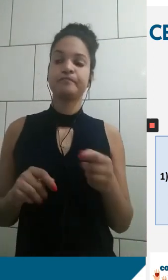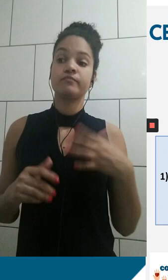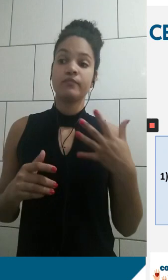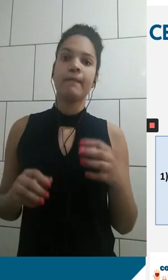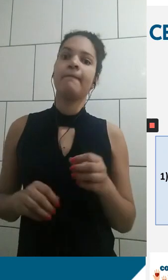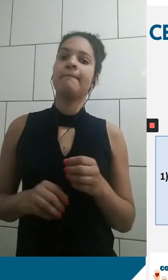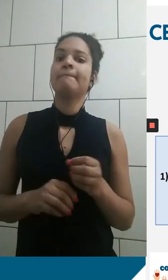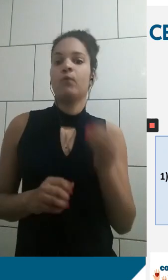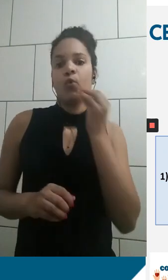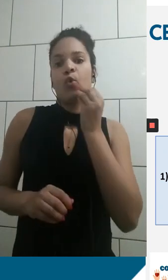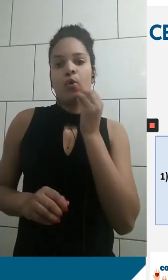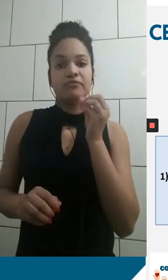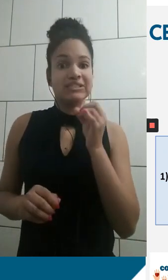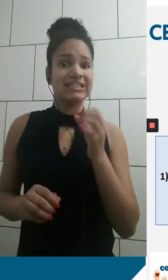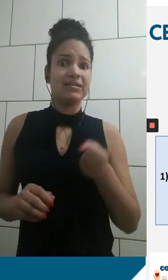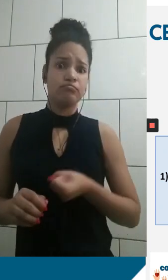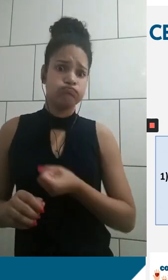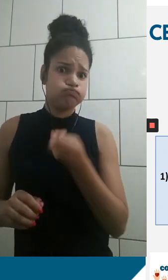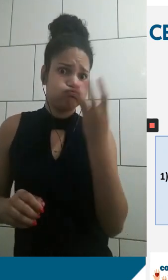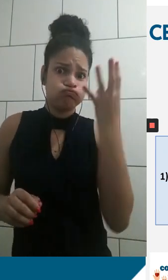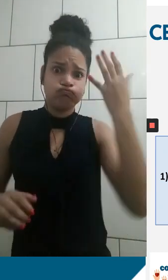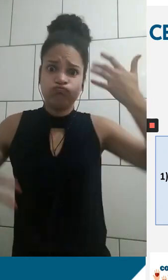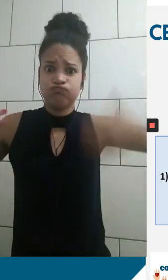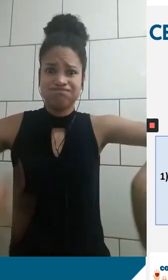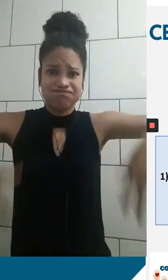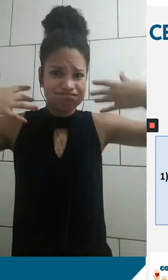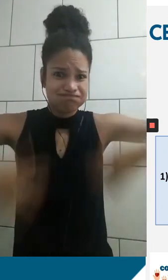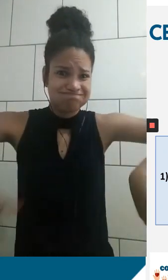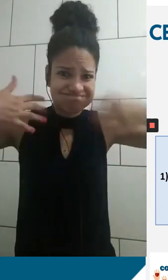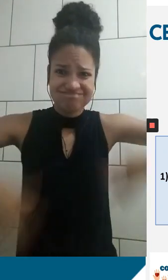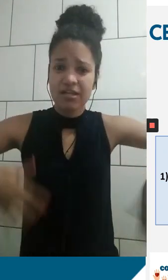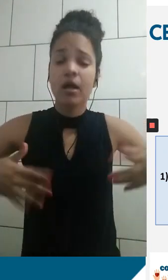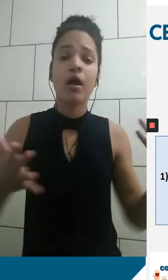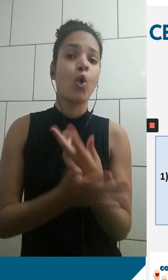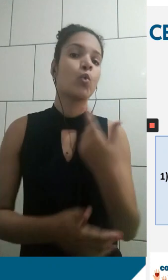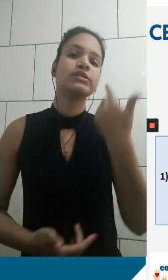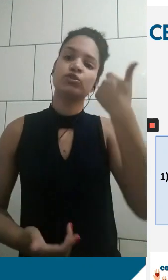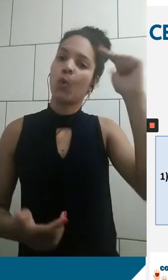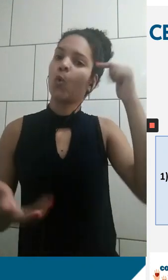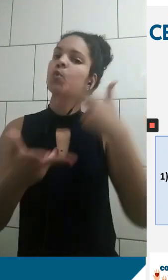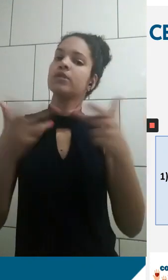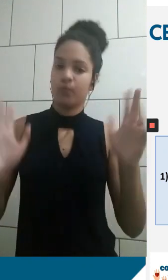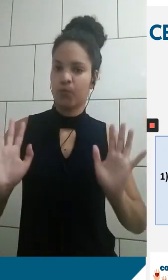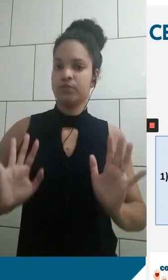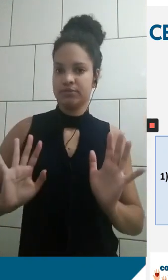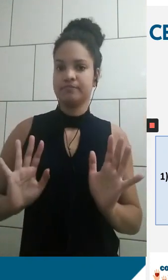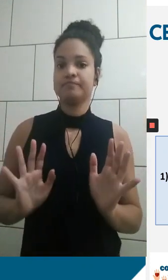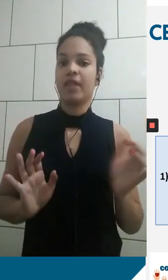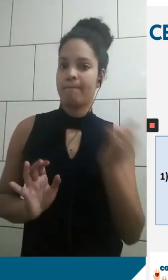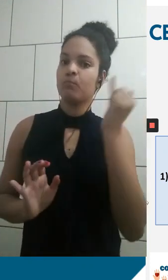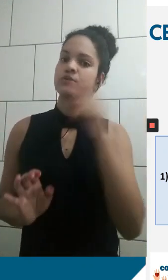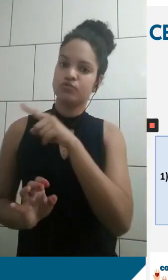mesmo a concentração de substratos, vai acontecer uma outra coisa, que é importante vocês discutirem também com os seus mediadores. Fica essa